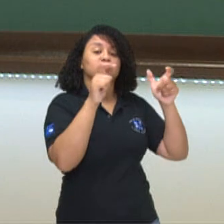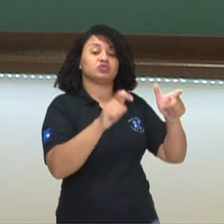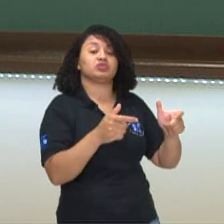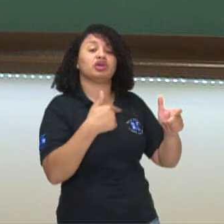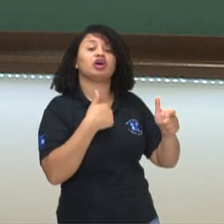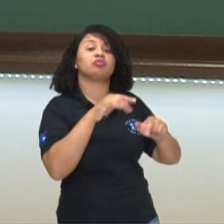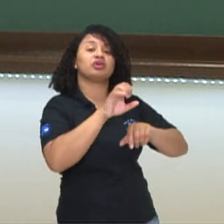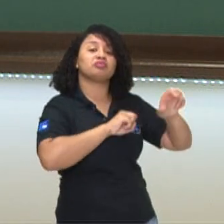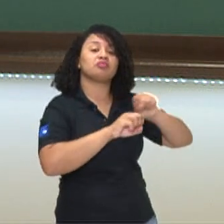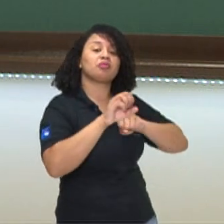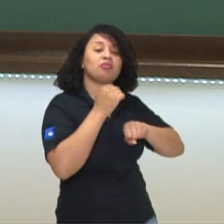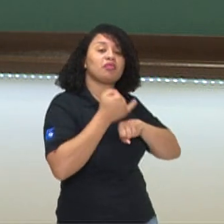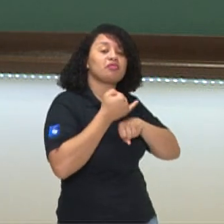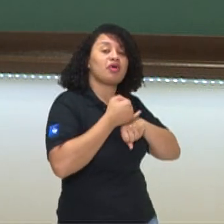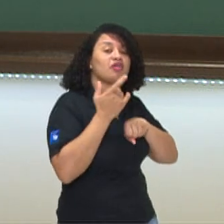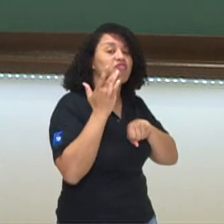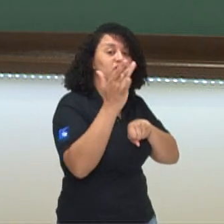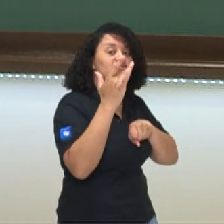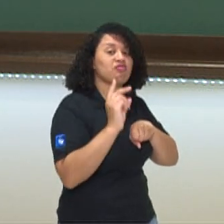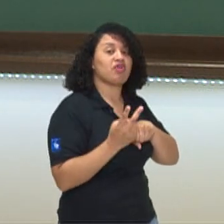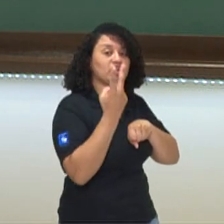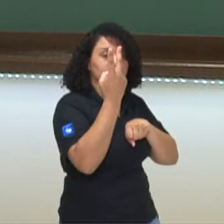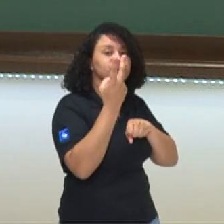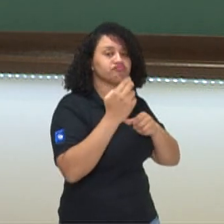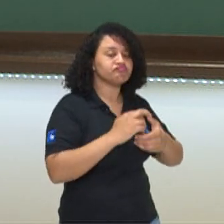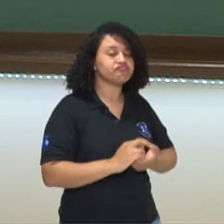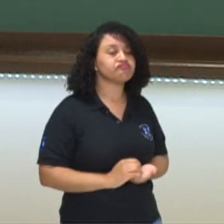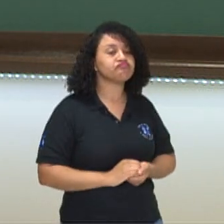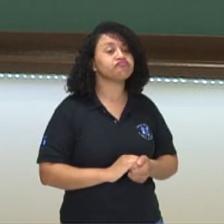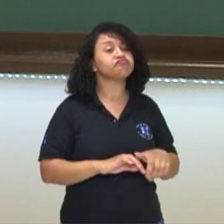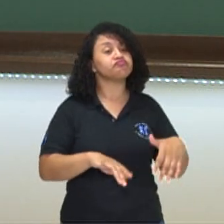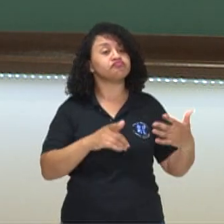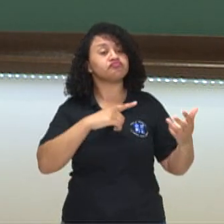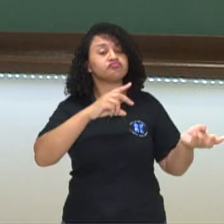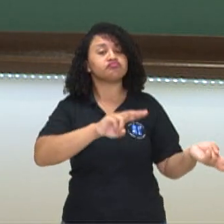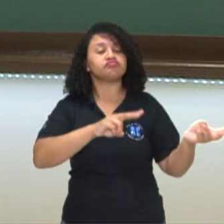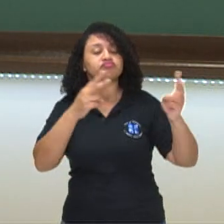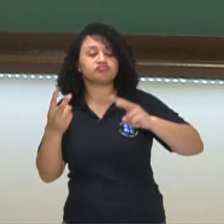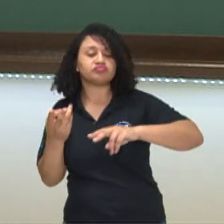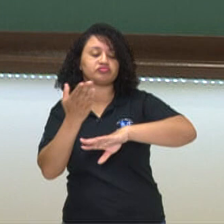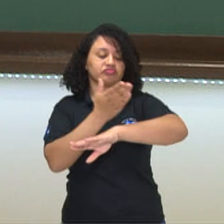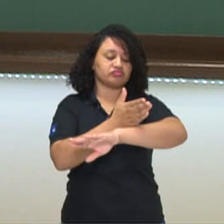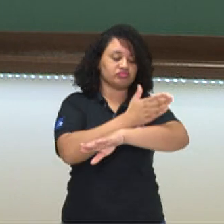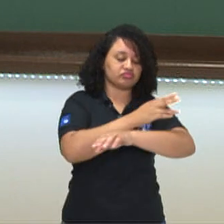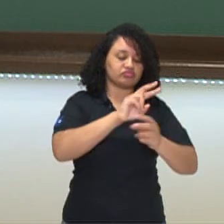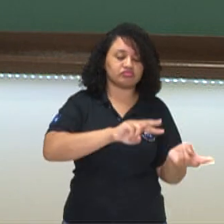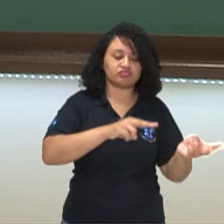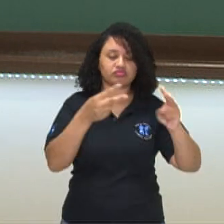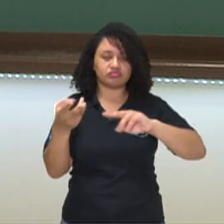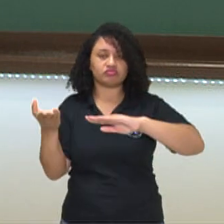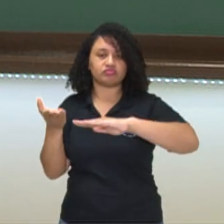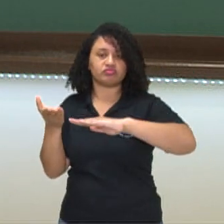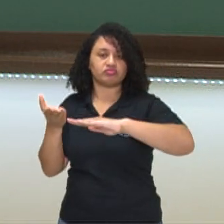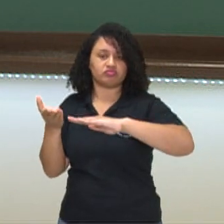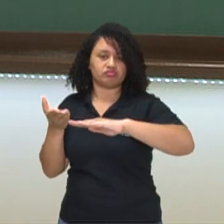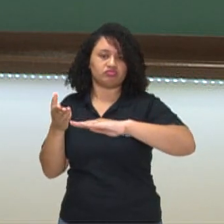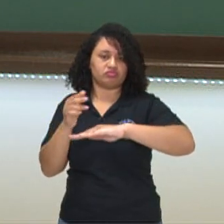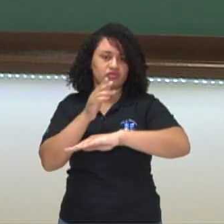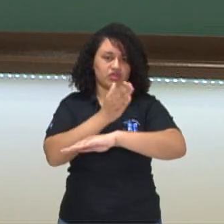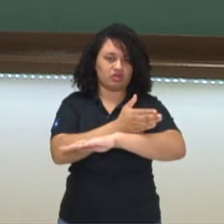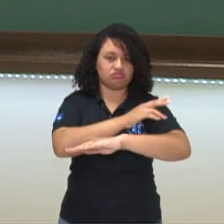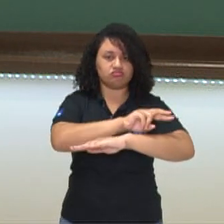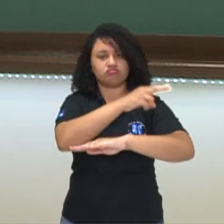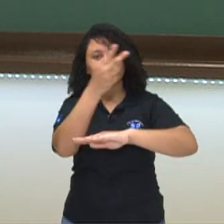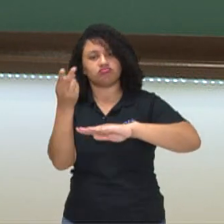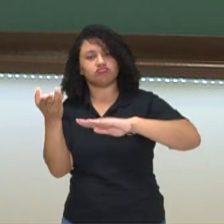de metal precioso, né? Então nós vamos ter aí nessa transição da Idade Média para a Idade Moderna uma série